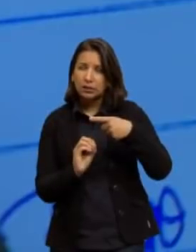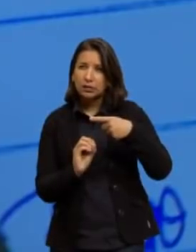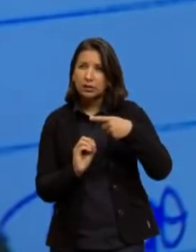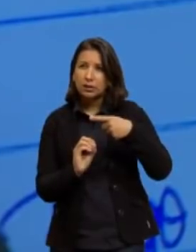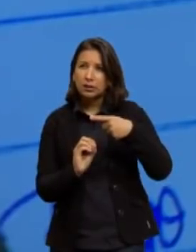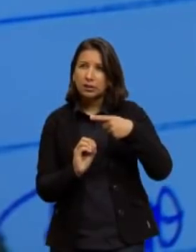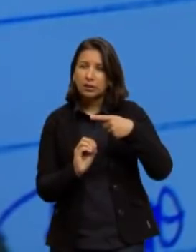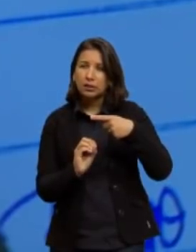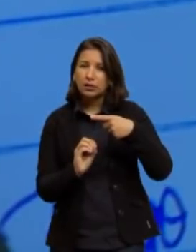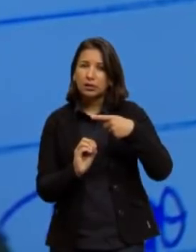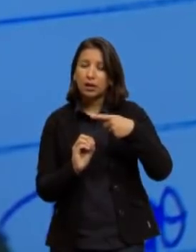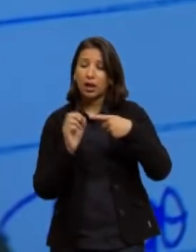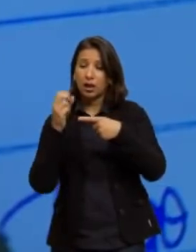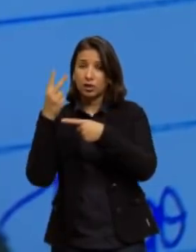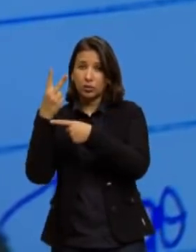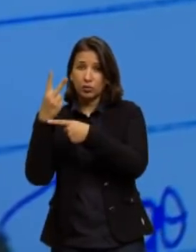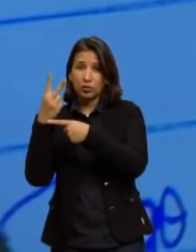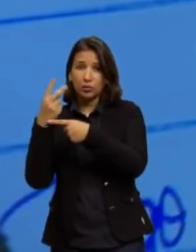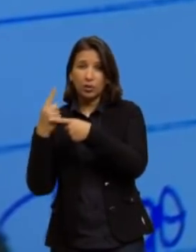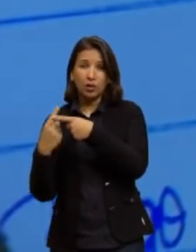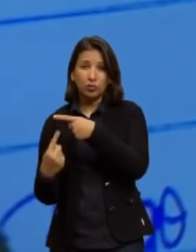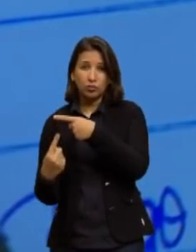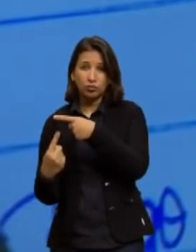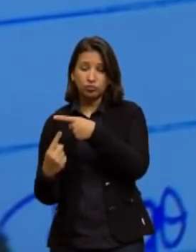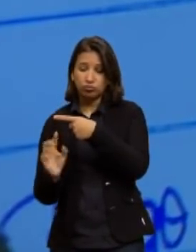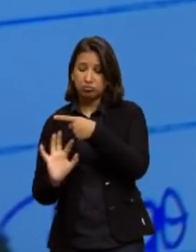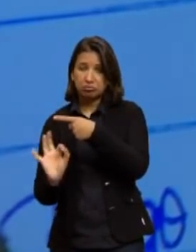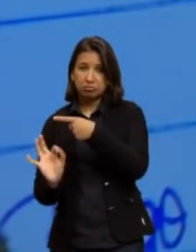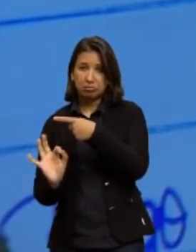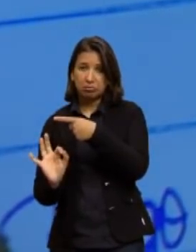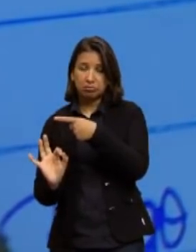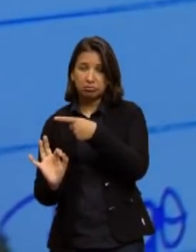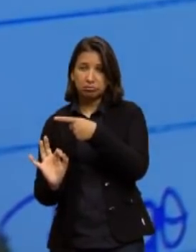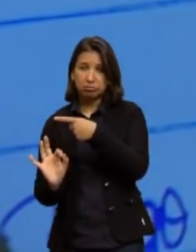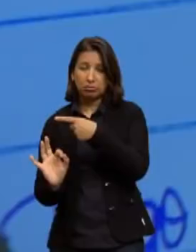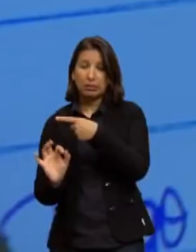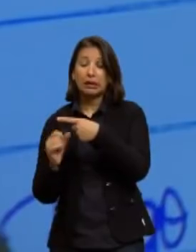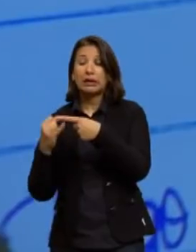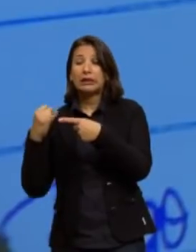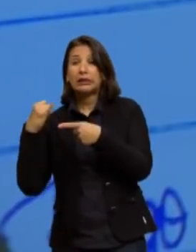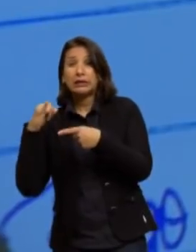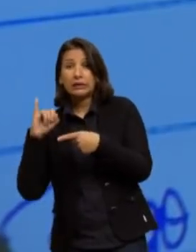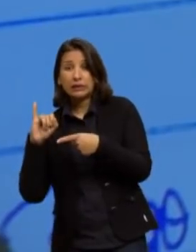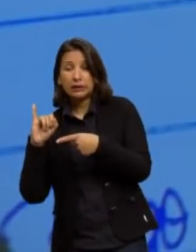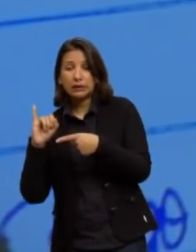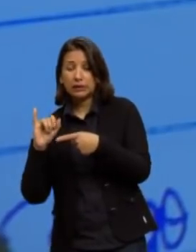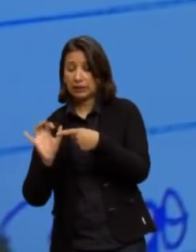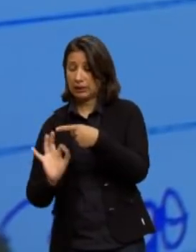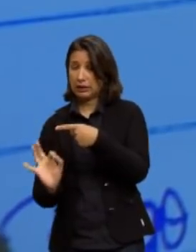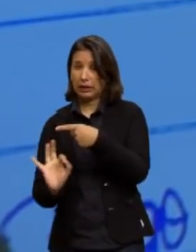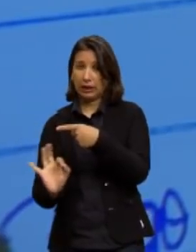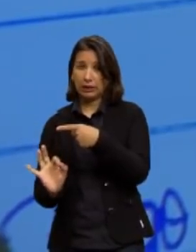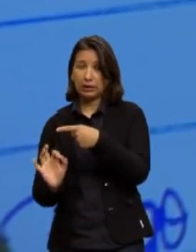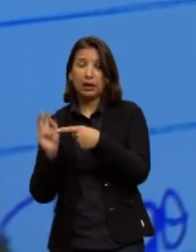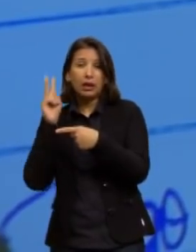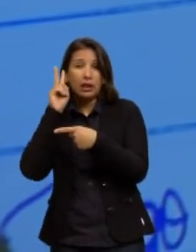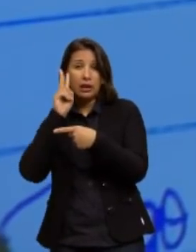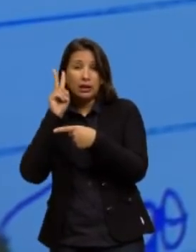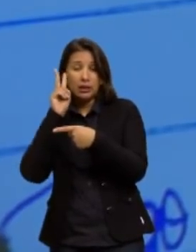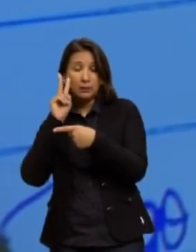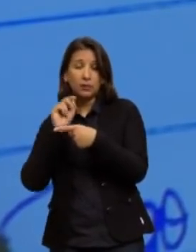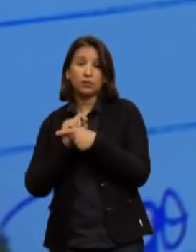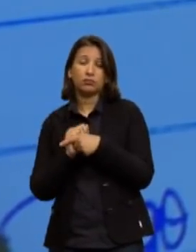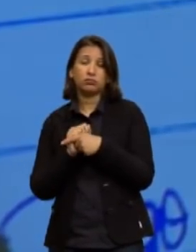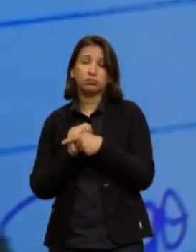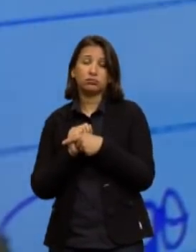que a proporção é dois para um não há nada embaixo do dois se não é nada embaixo do dois lembram é